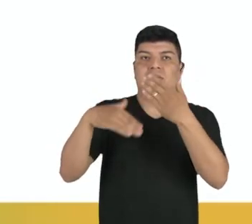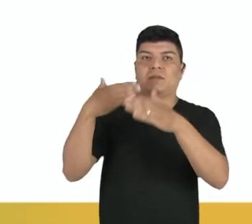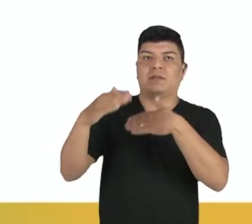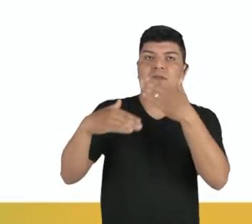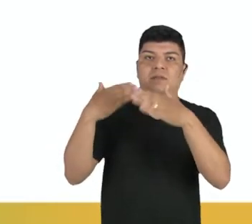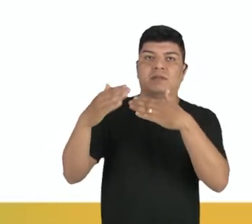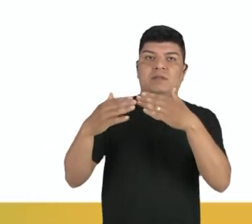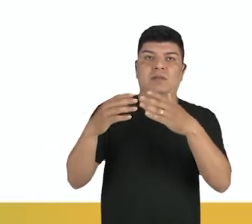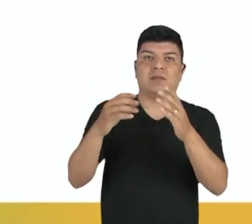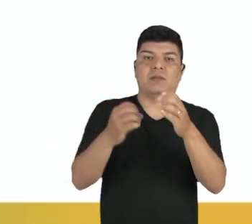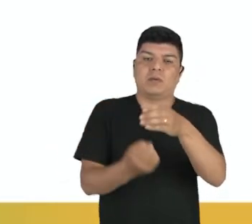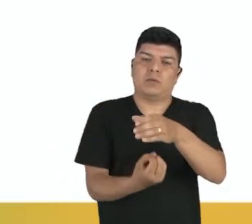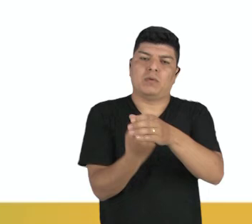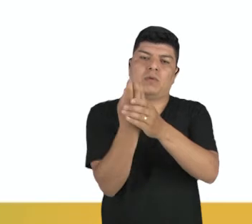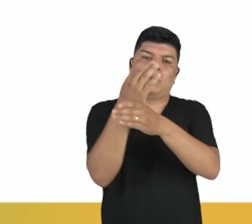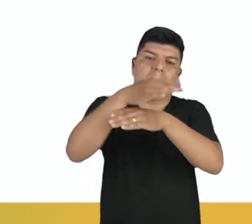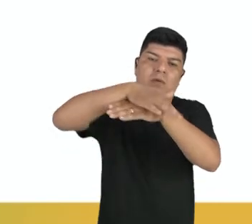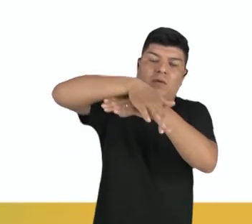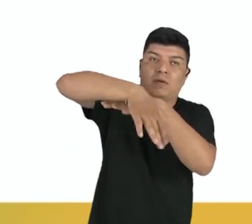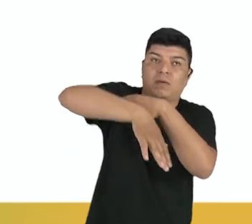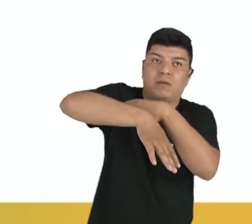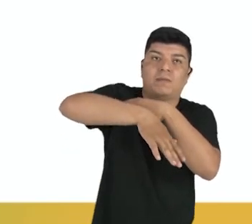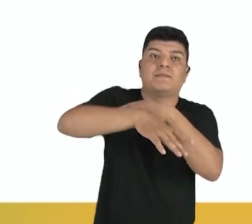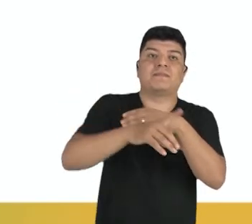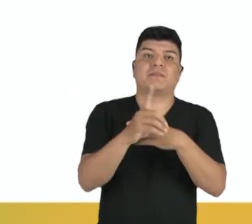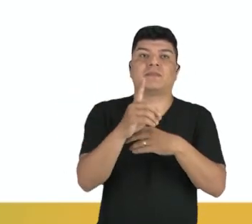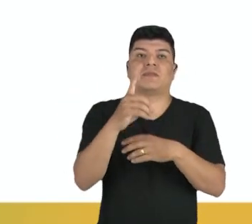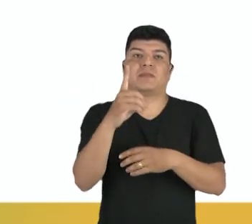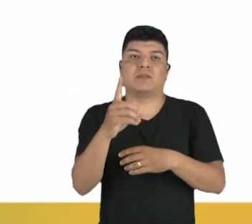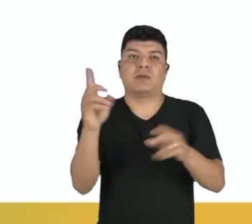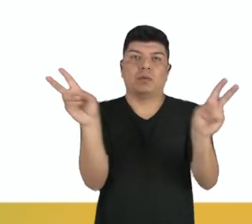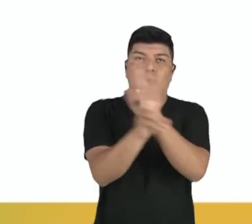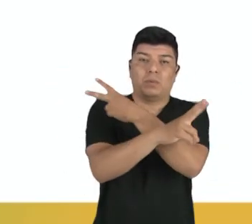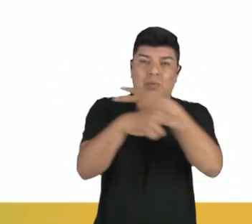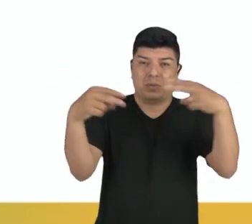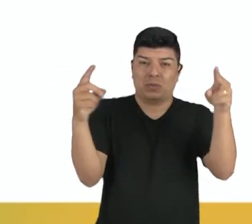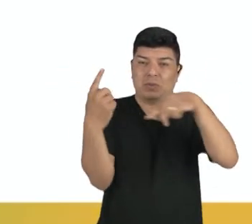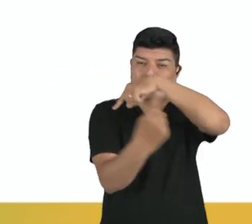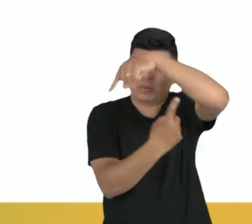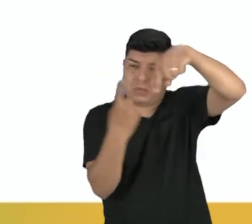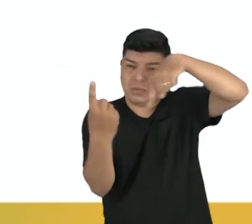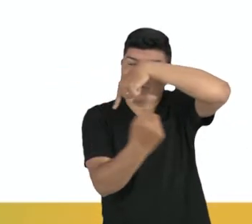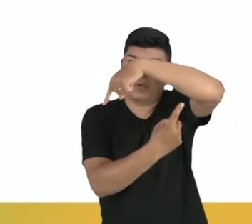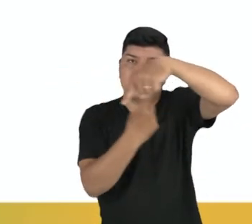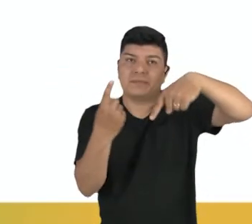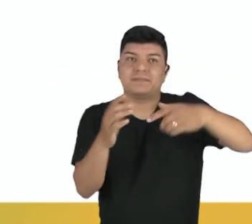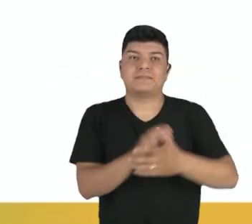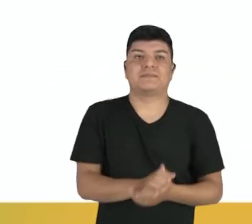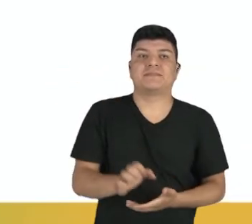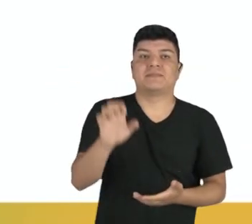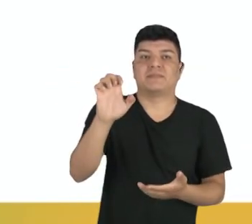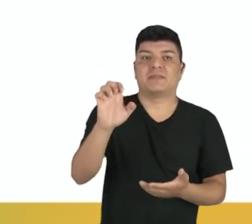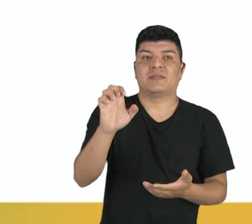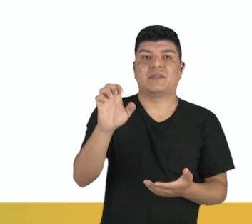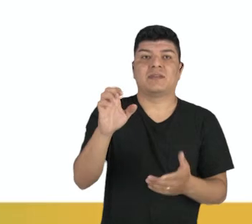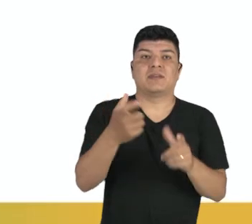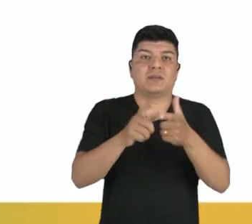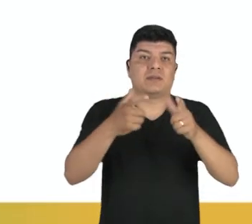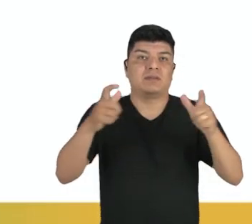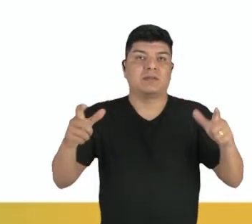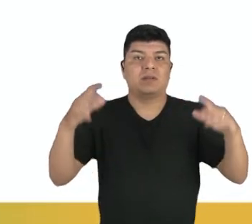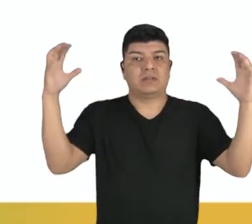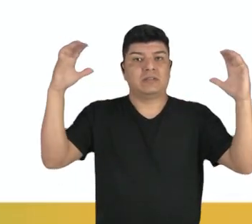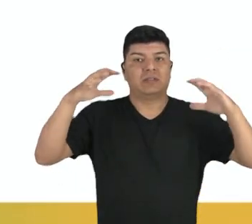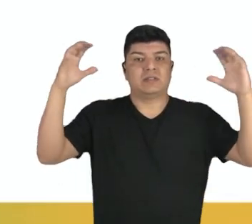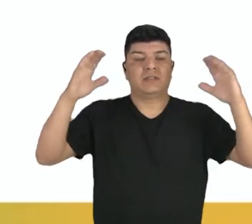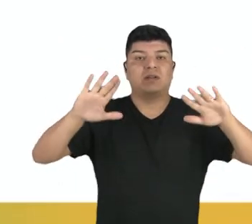formação de vulcões. D, desenvolvimento de tornados. E crescimento dos índices de chuva. Qual seria aí